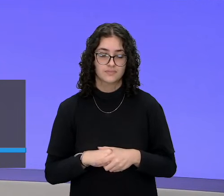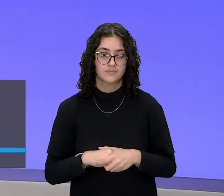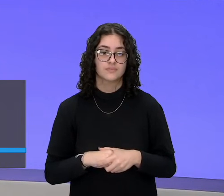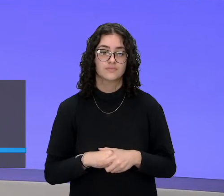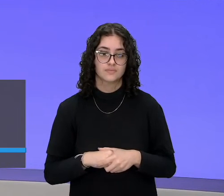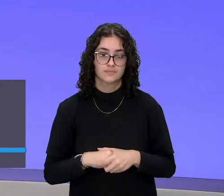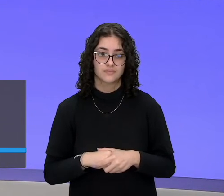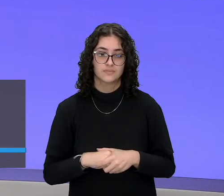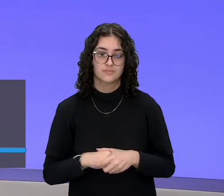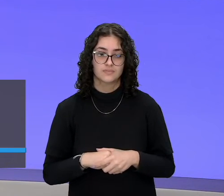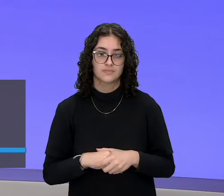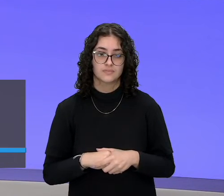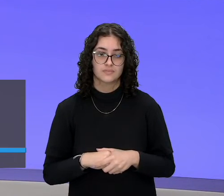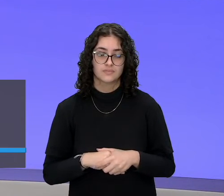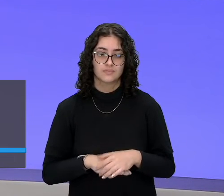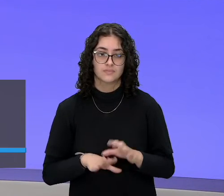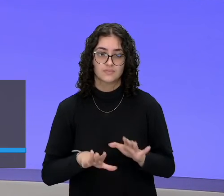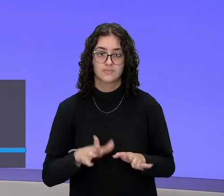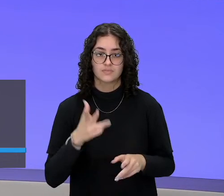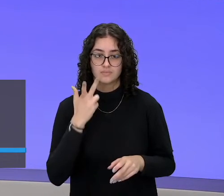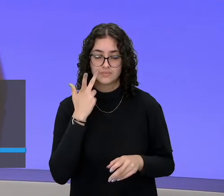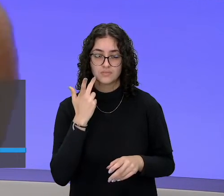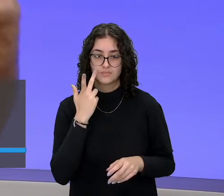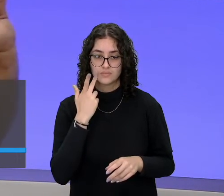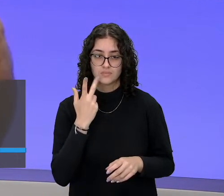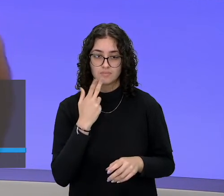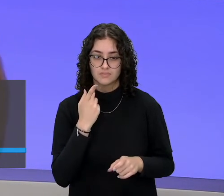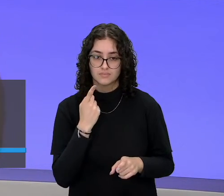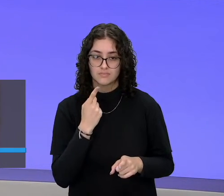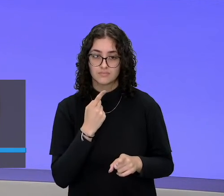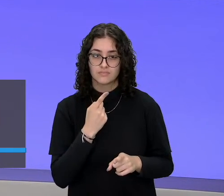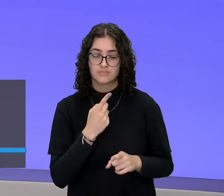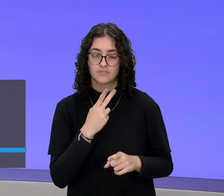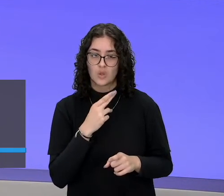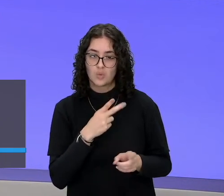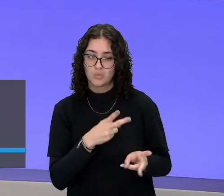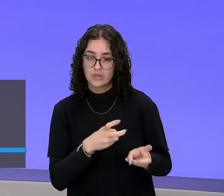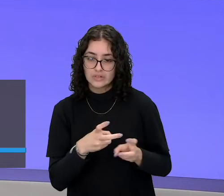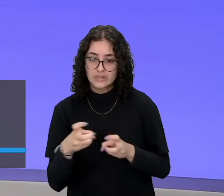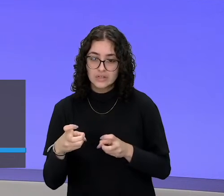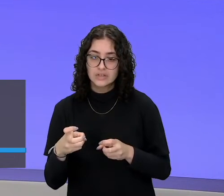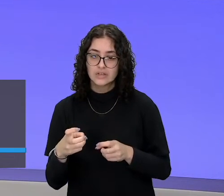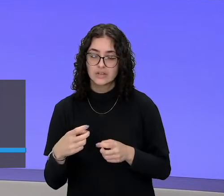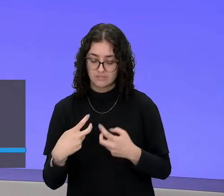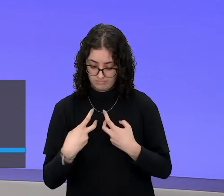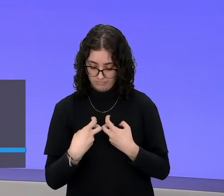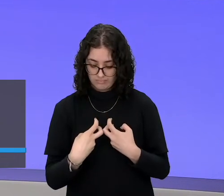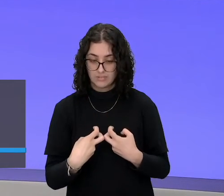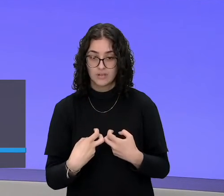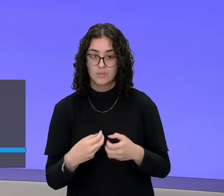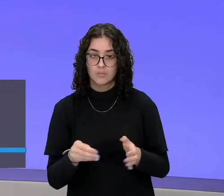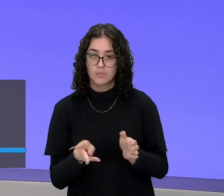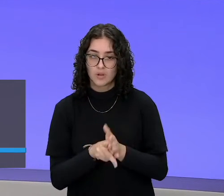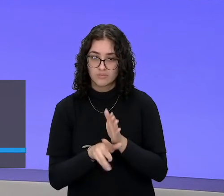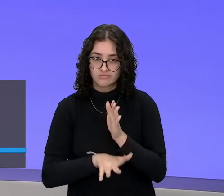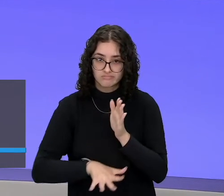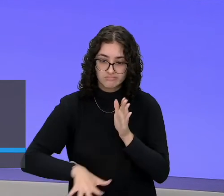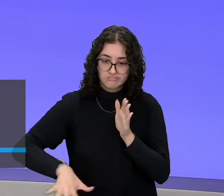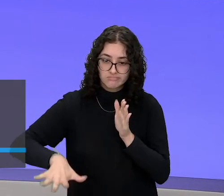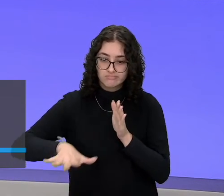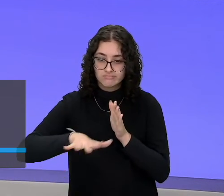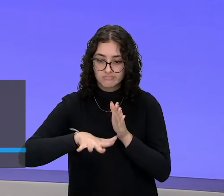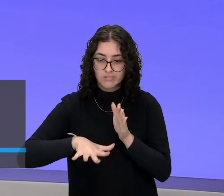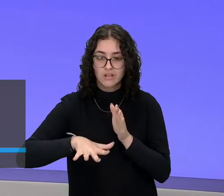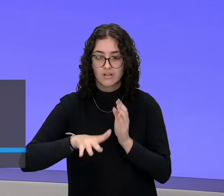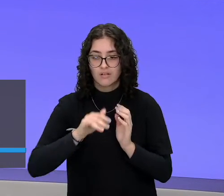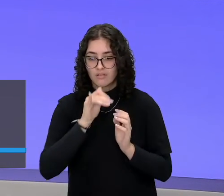legal. Só que é muito comum a gente se encontrar, a gente se enxergar, a gente se perceber parte daquilo. A gente está